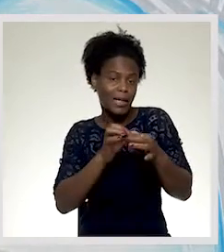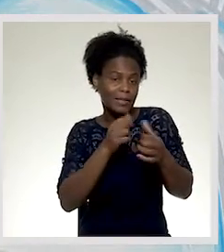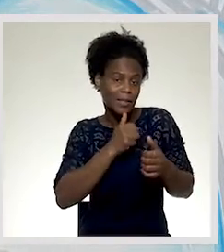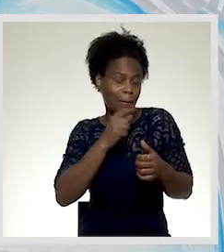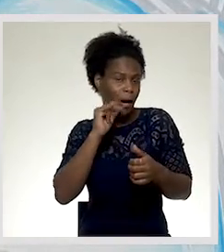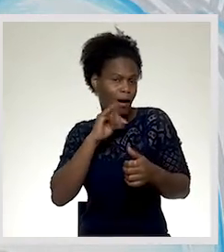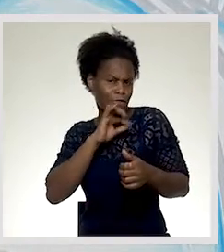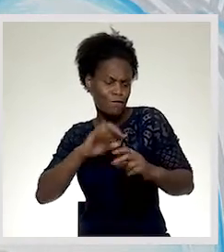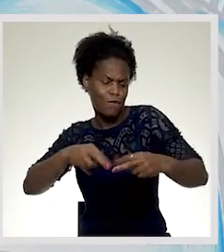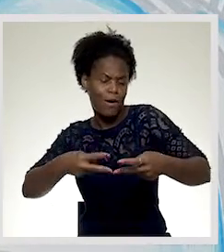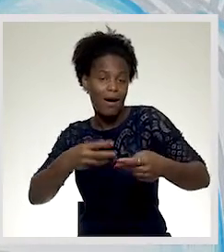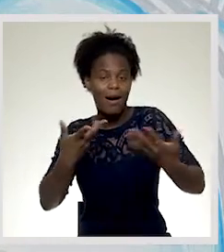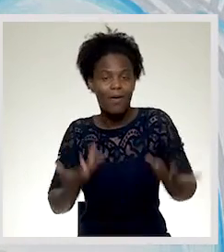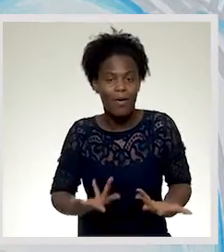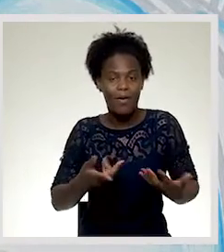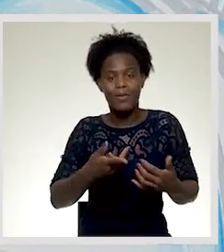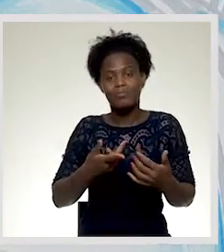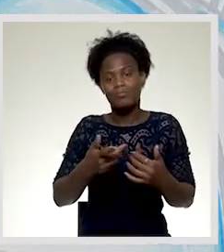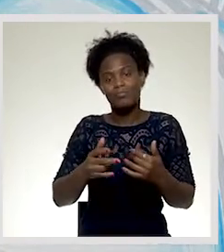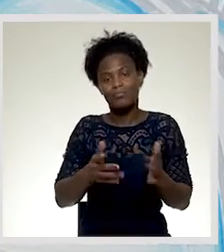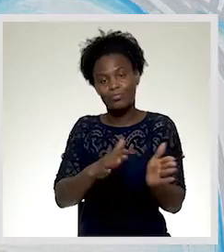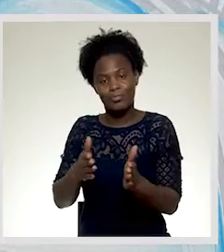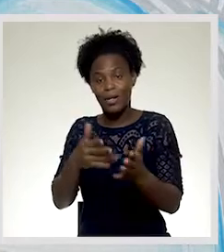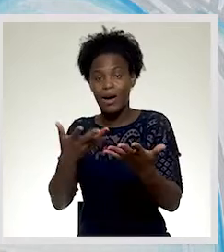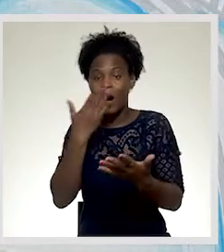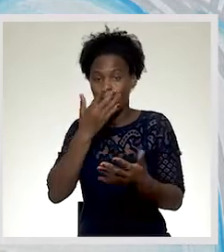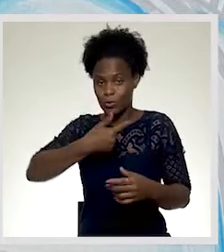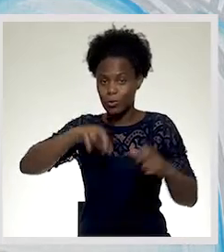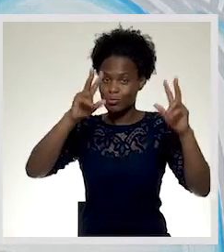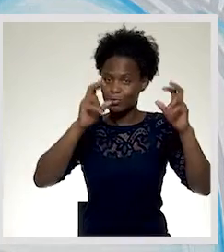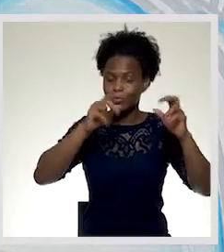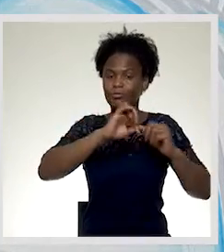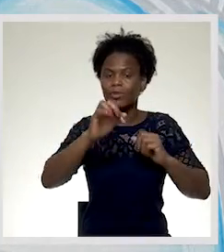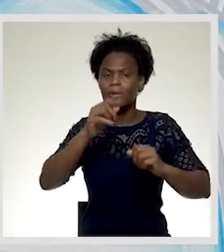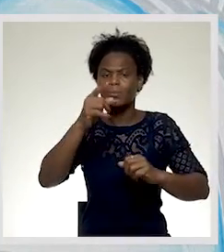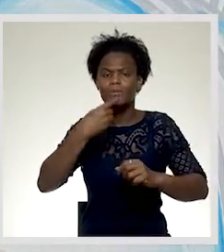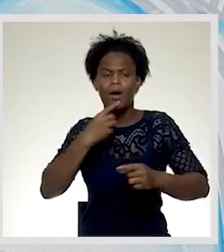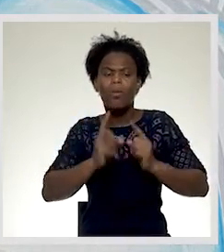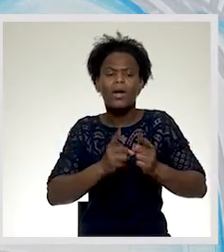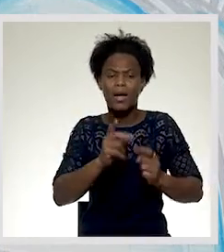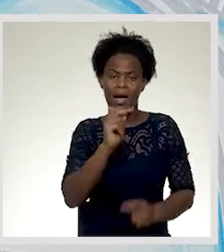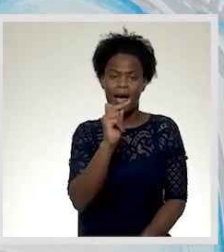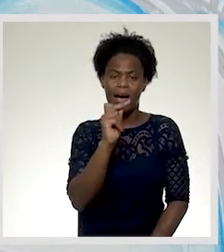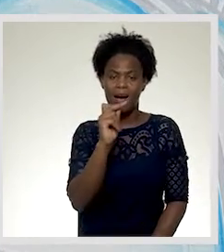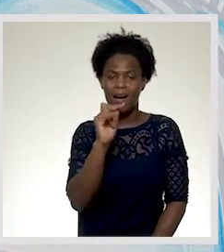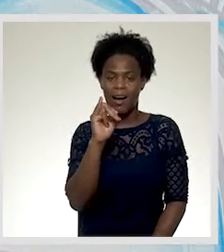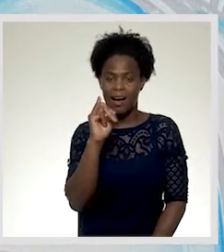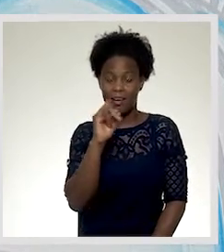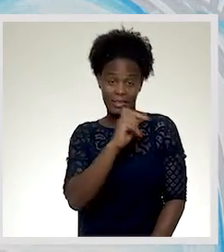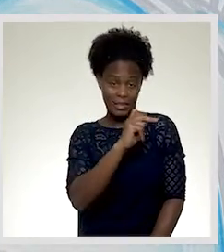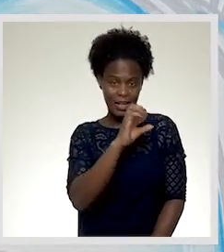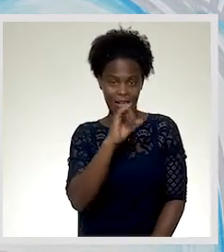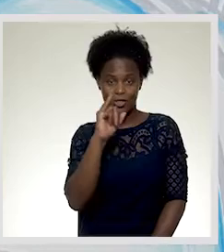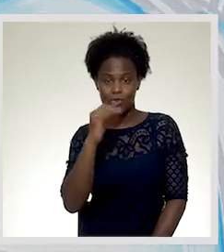hereditárias. Então, a partir de agora, vamos passar para a nossa aula. O que é que vocês entendem por ácidos nucleicos?